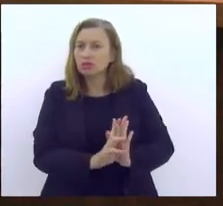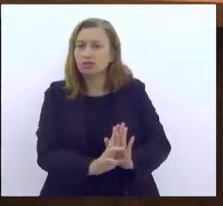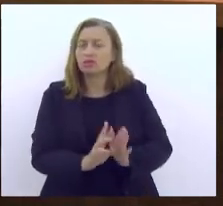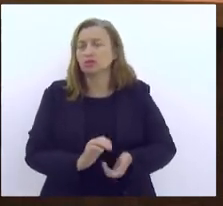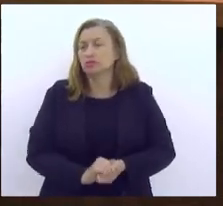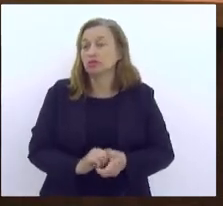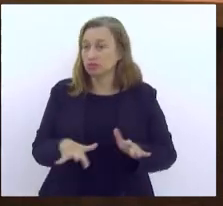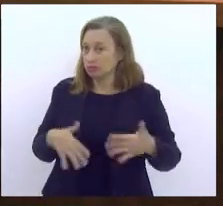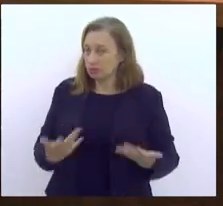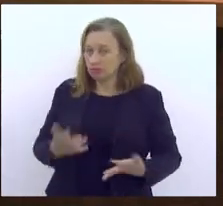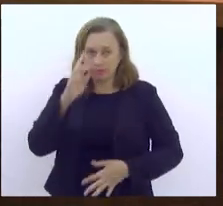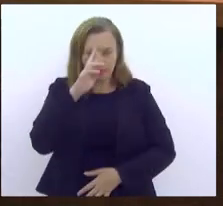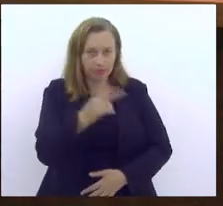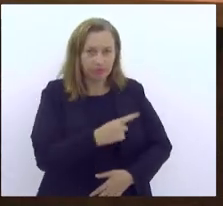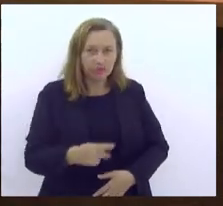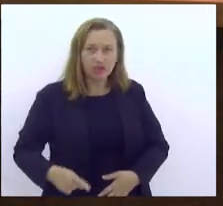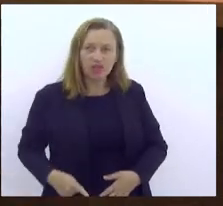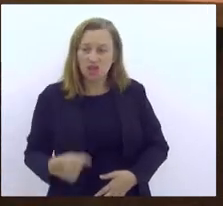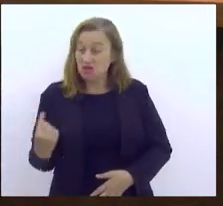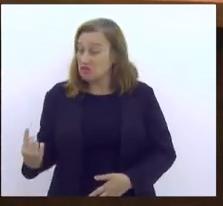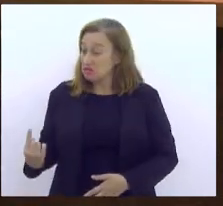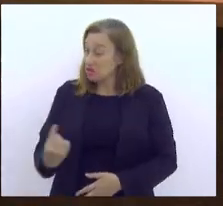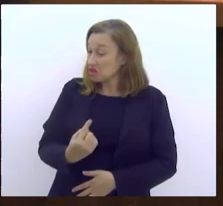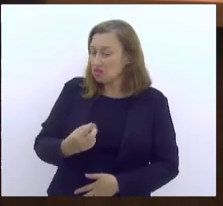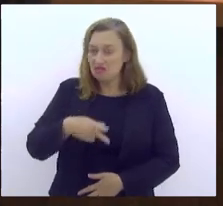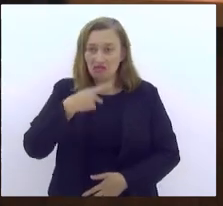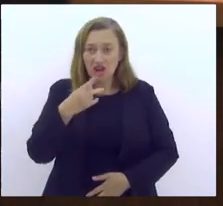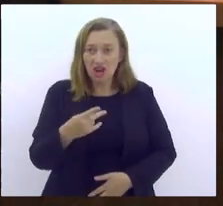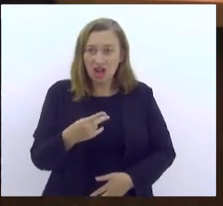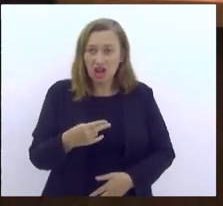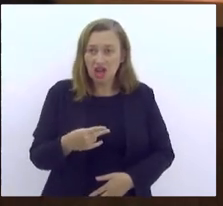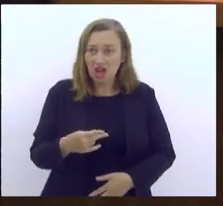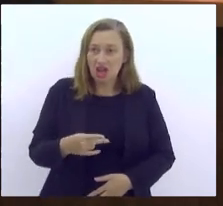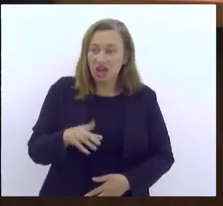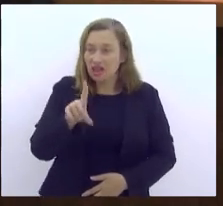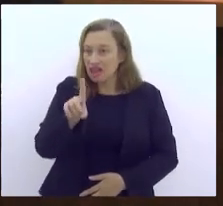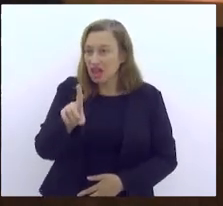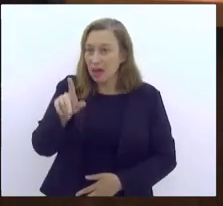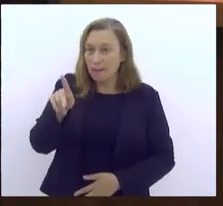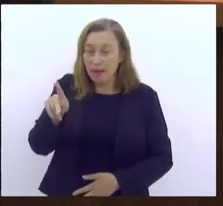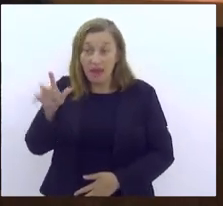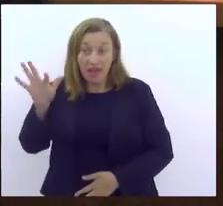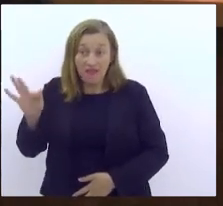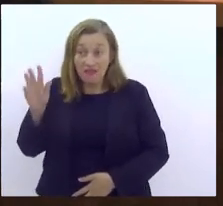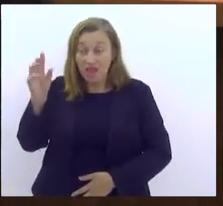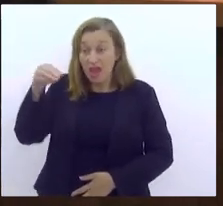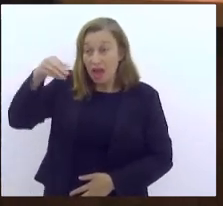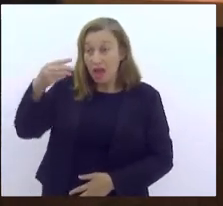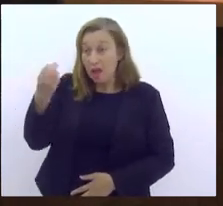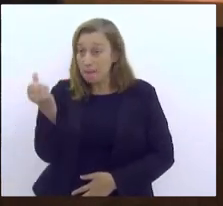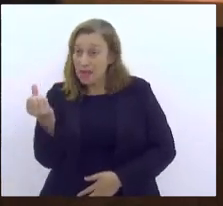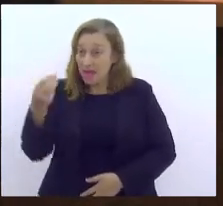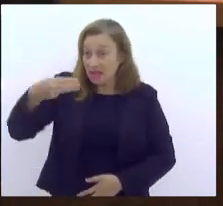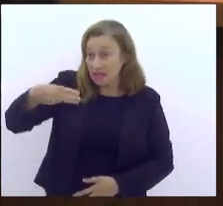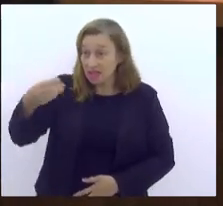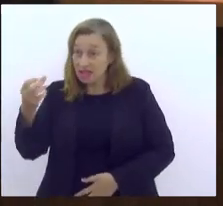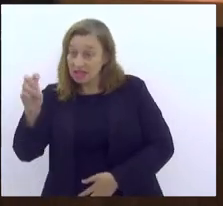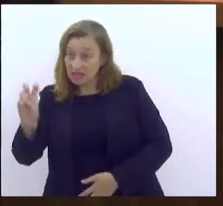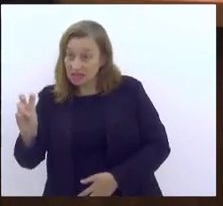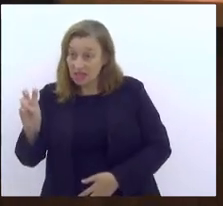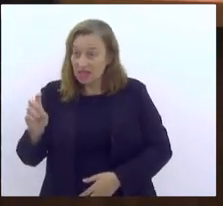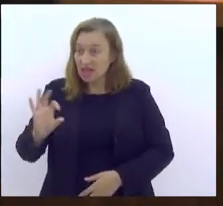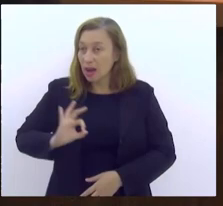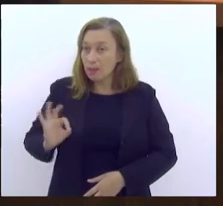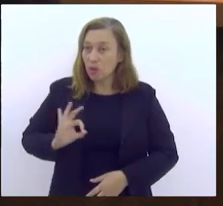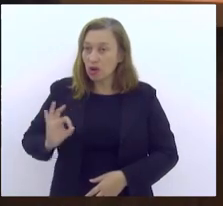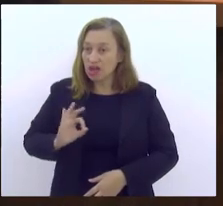Então, senhor presidente, não venham aqui dizer que é por causa da DPF 635 que a polícia não entrou na favela. Todos